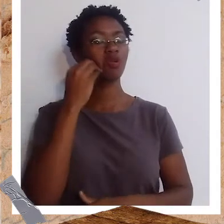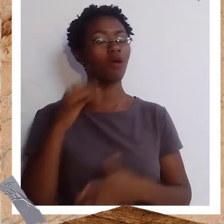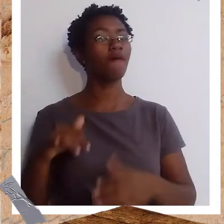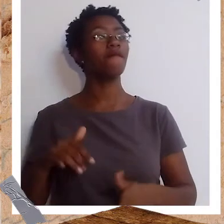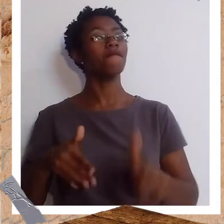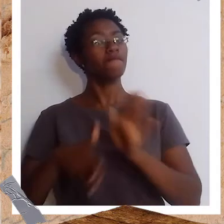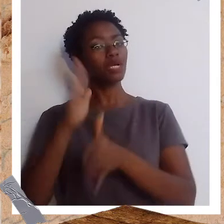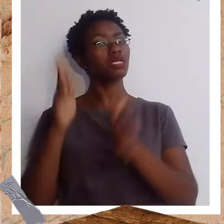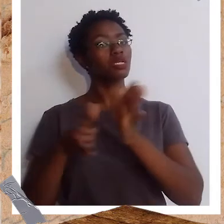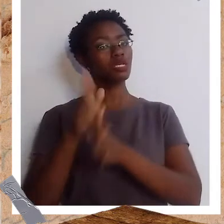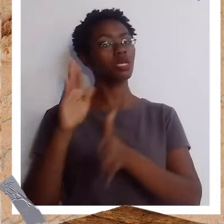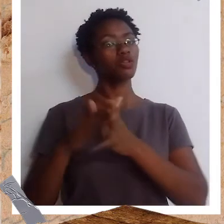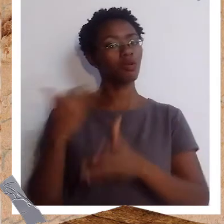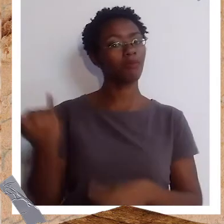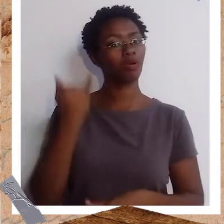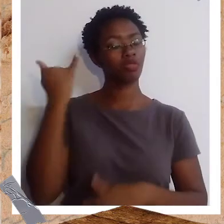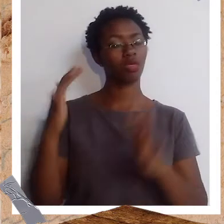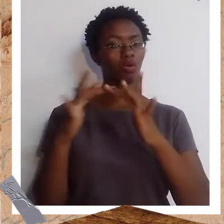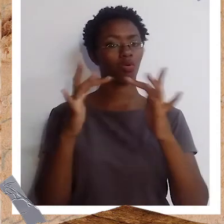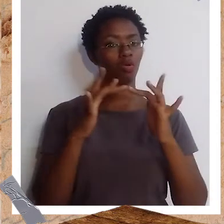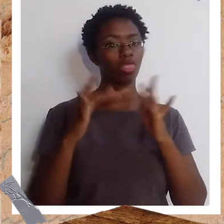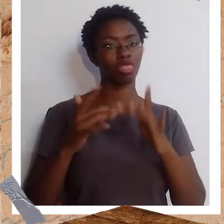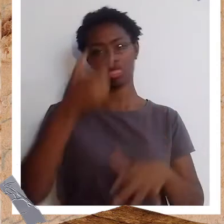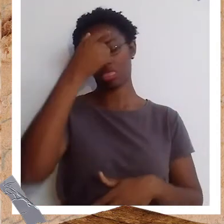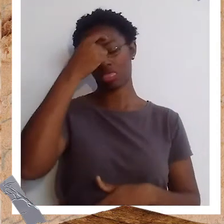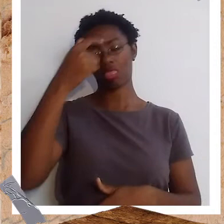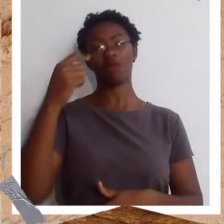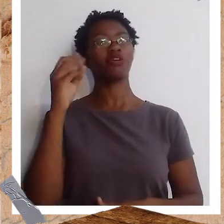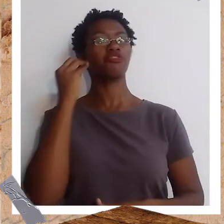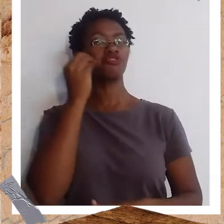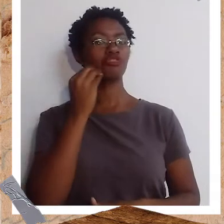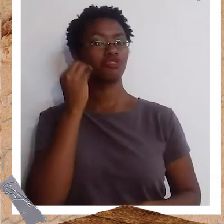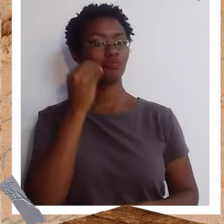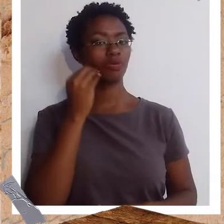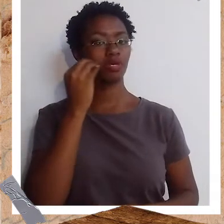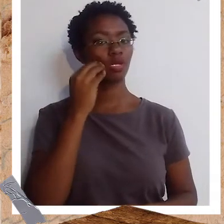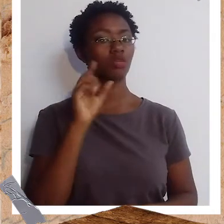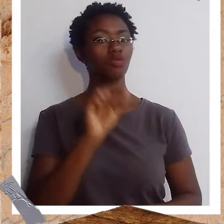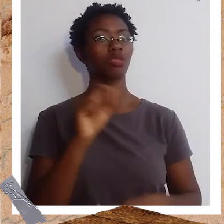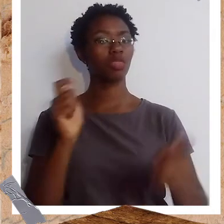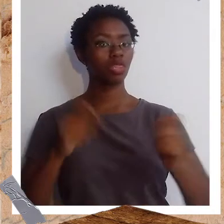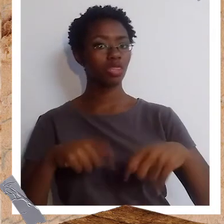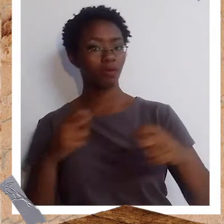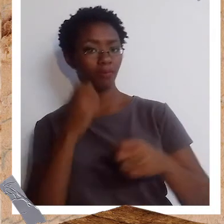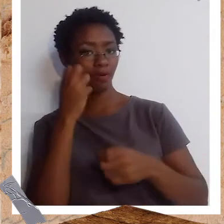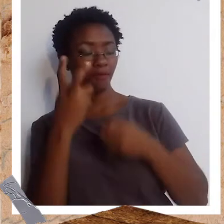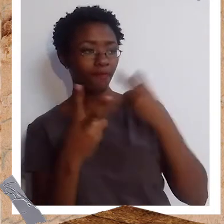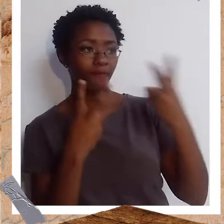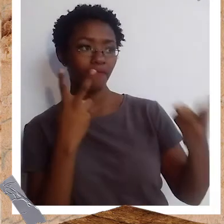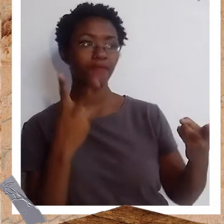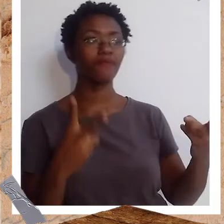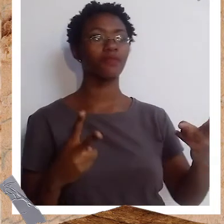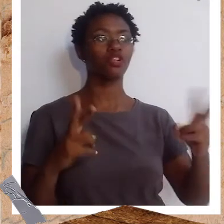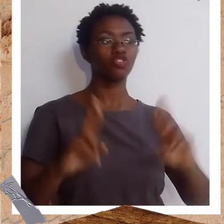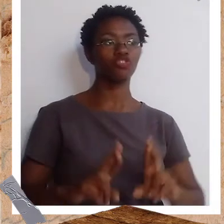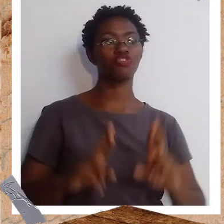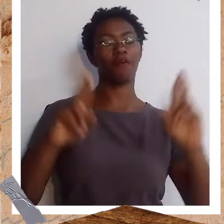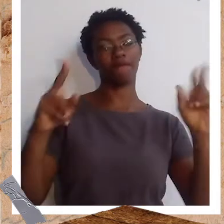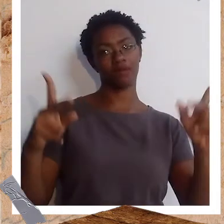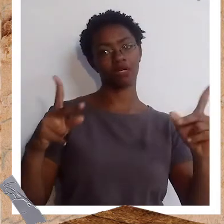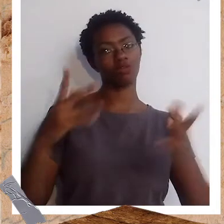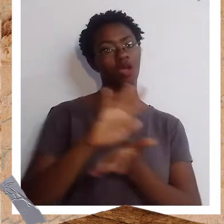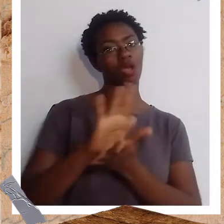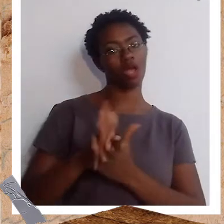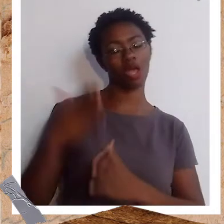contatos, pelas trocas, pela consciência de uma experiência do que havia ou não de excepcional na constituição do racismo brasileiro. No